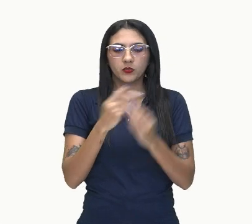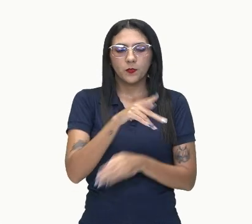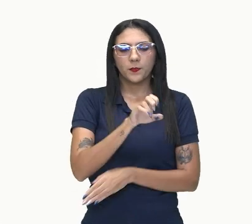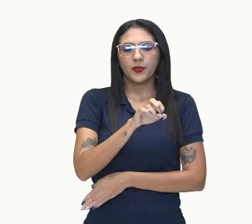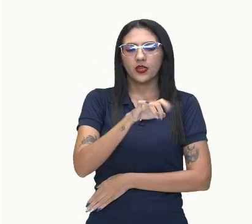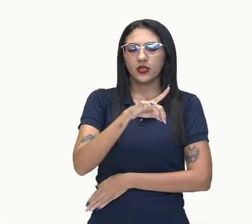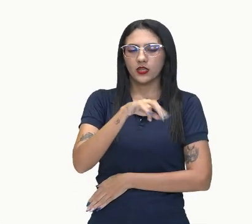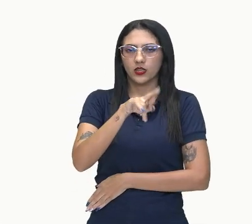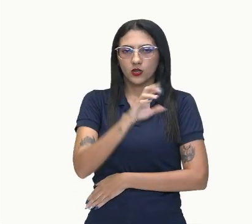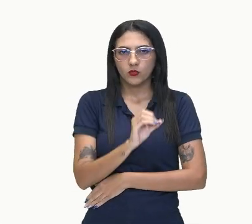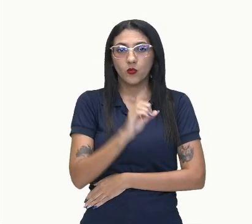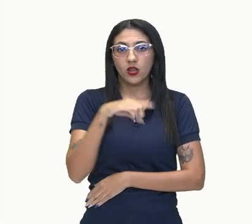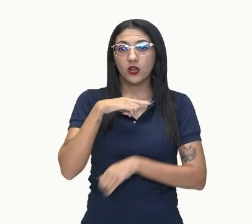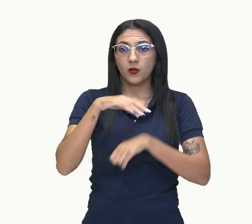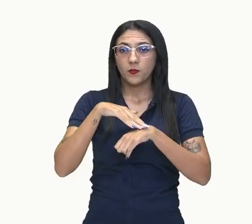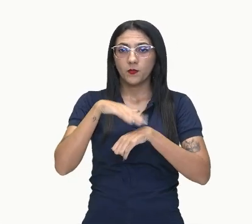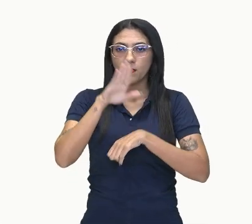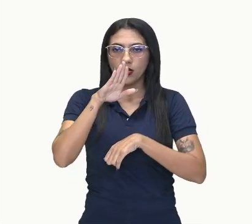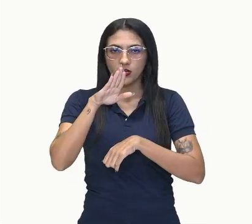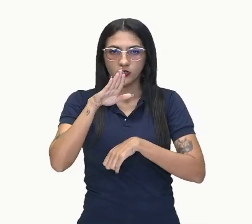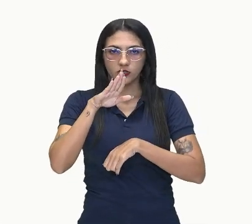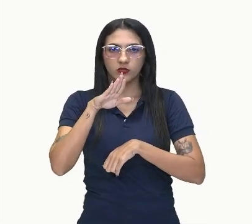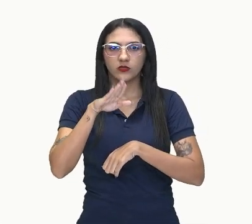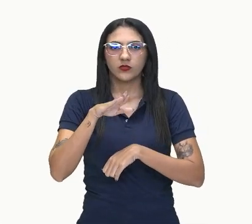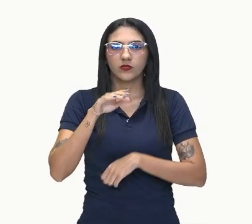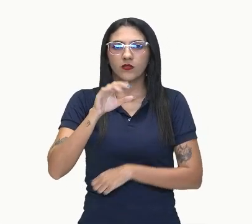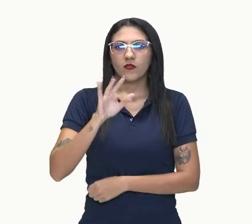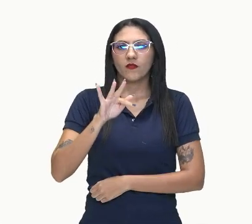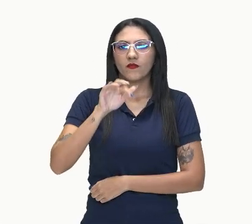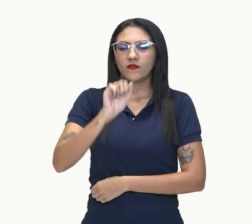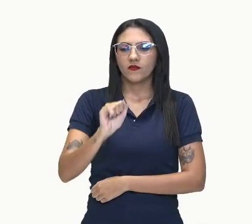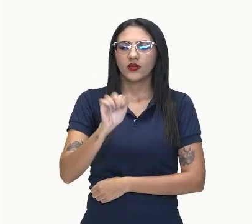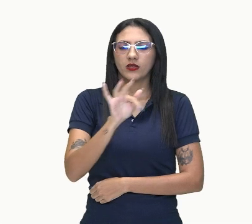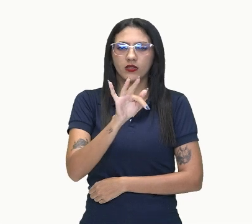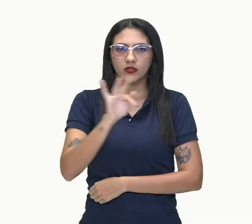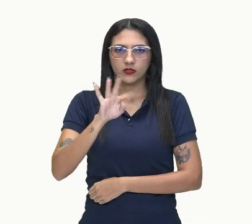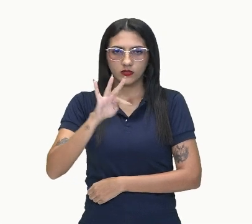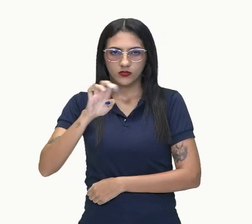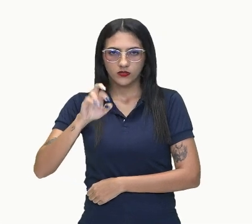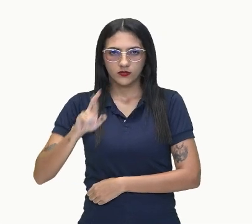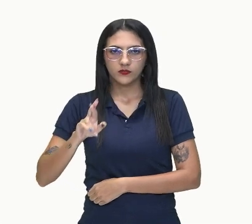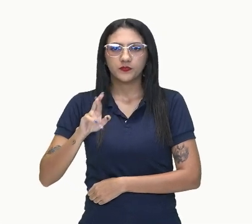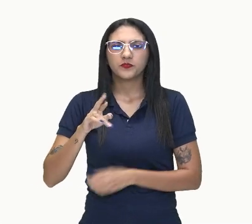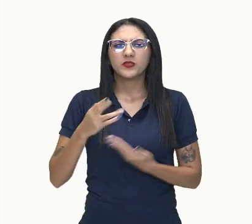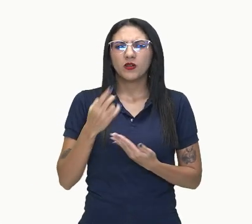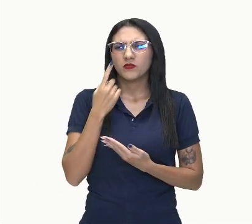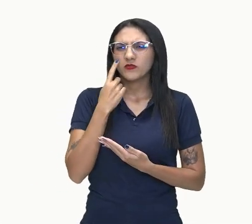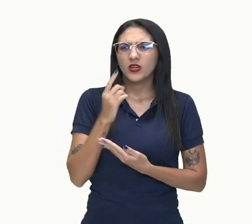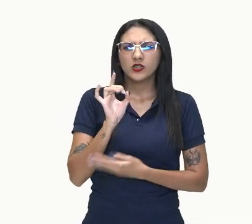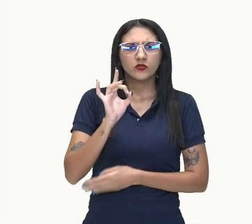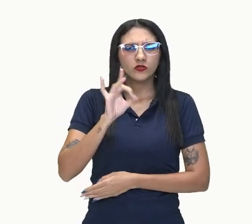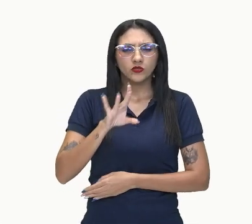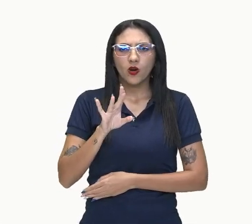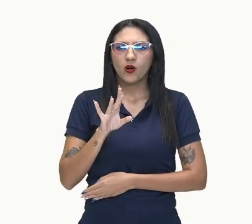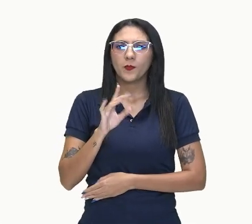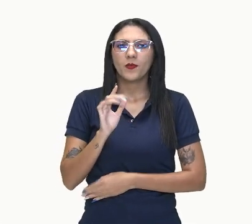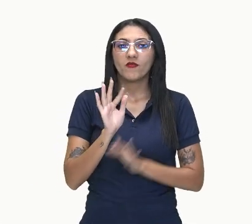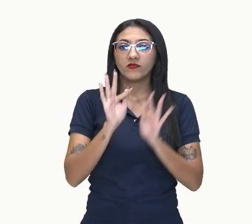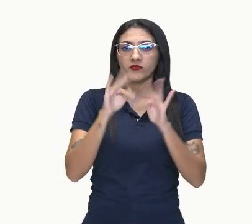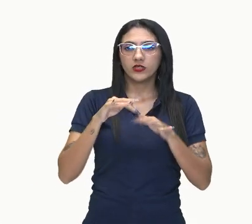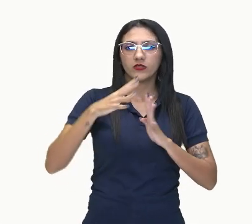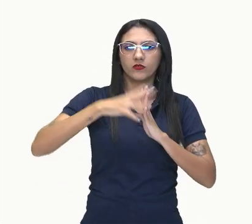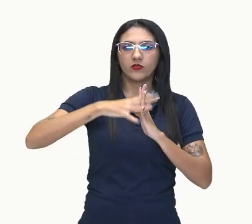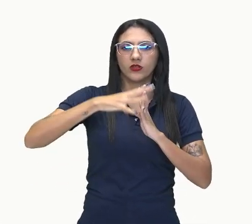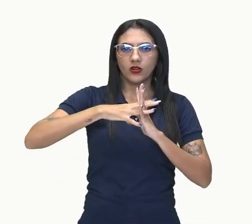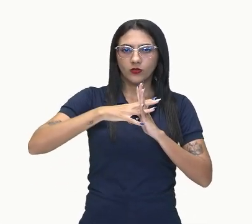que o Mike. Teacher, eu sempre tenho que colocar o T. Não, a gente vai dobrar a última, ok? Eu